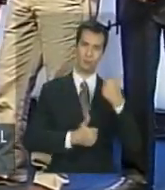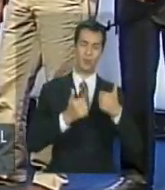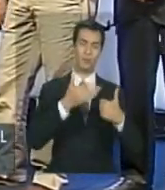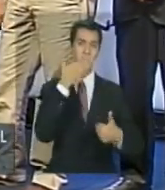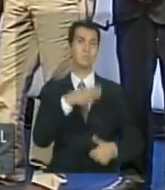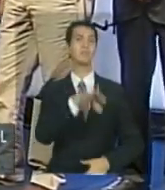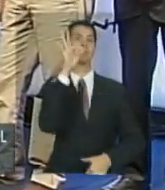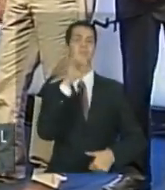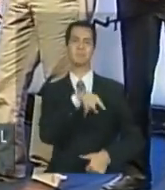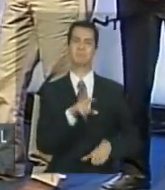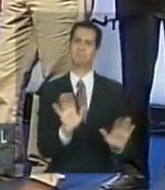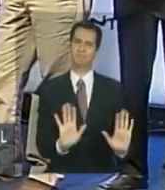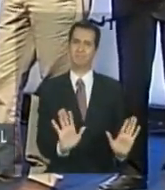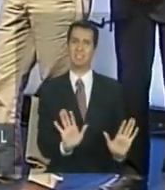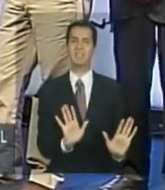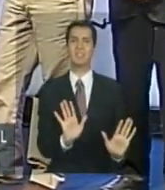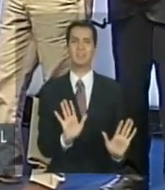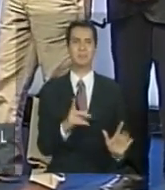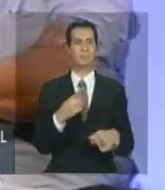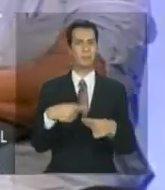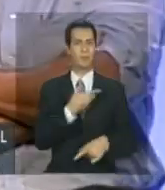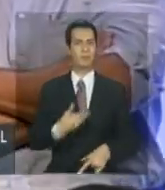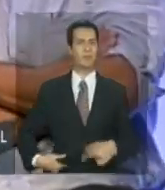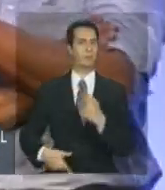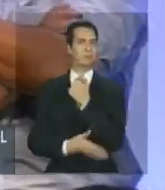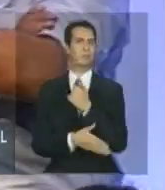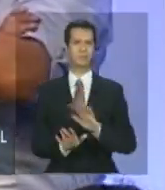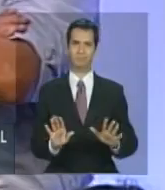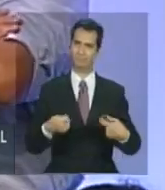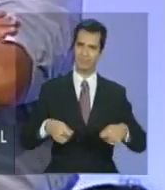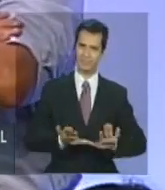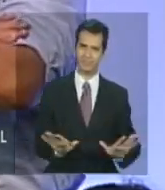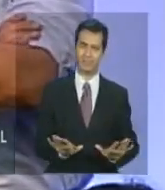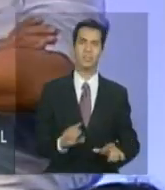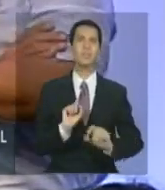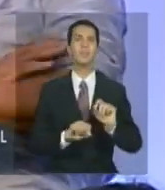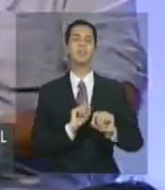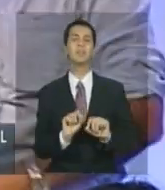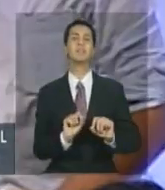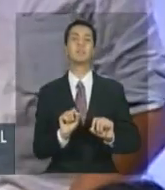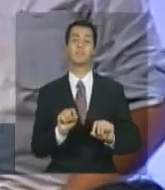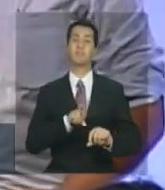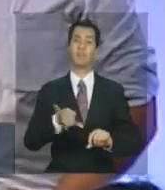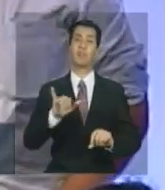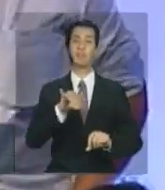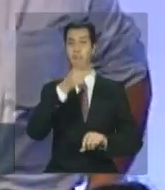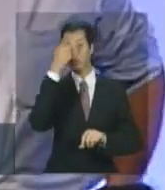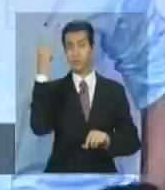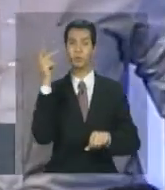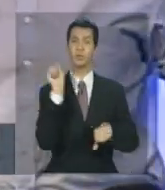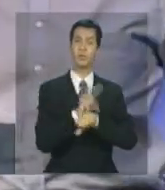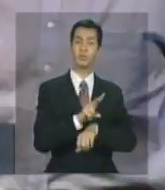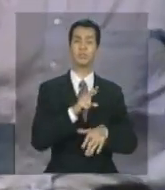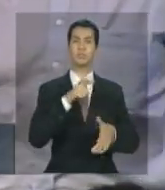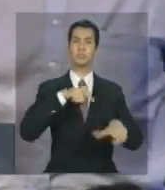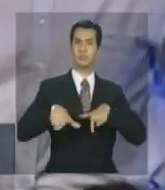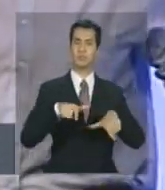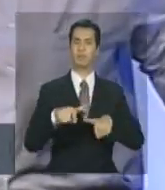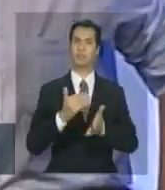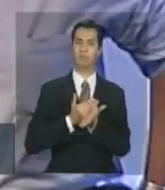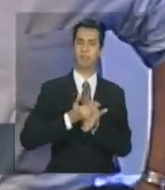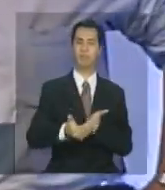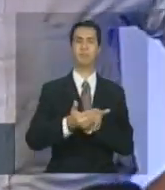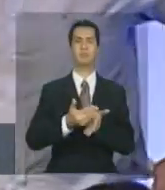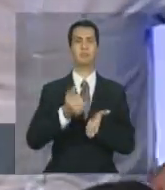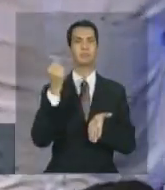né? Mas que estarão tendo a sua oportunidade, a sua chance de construir